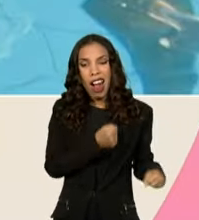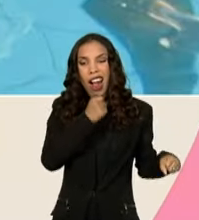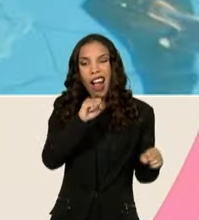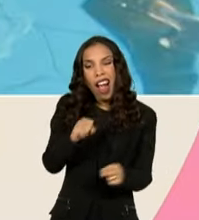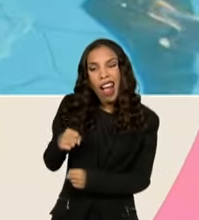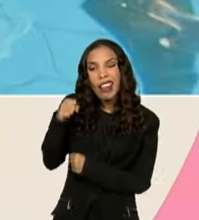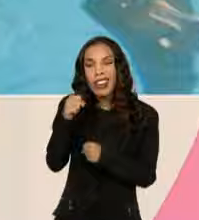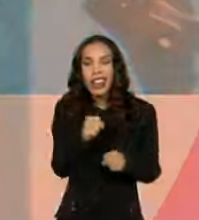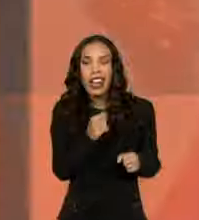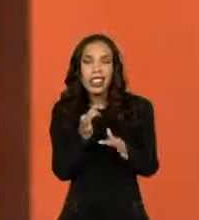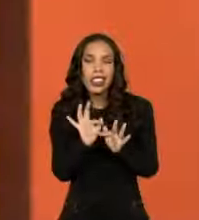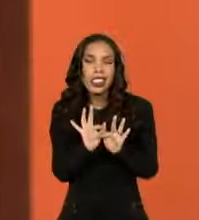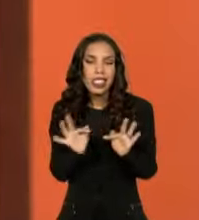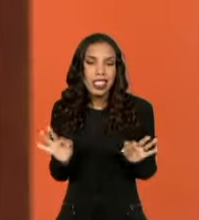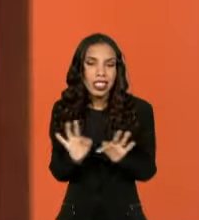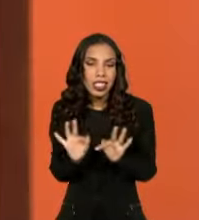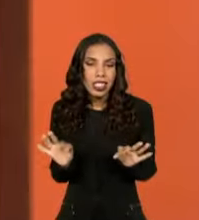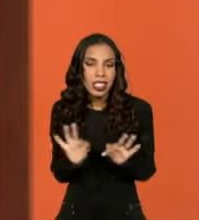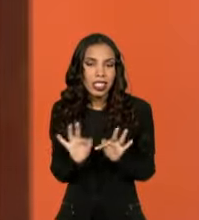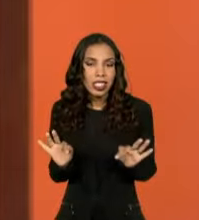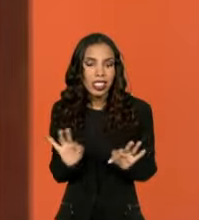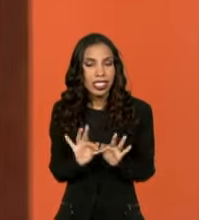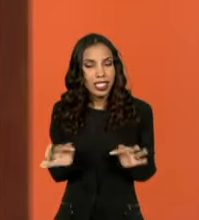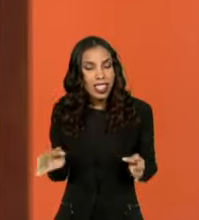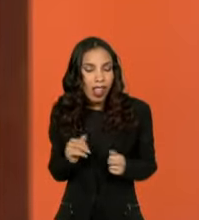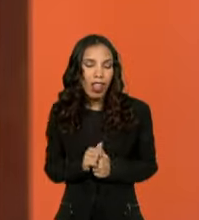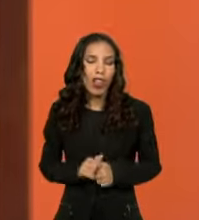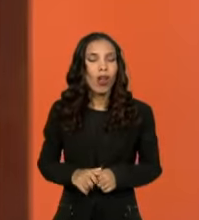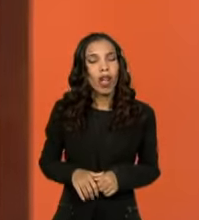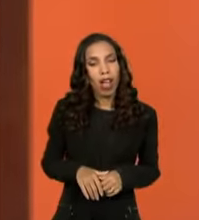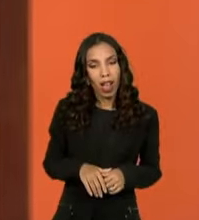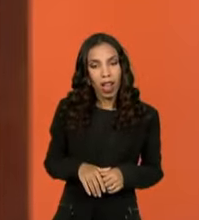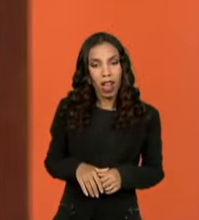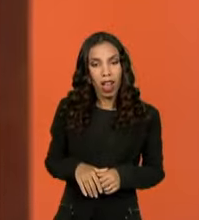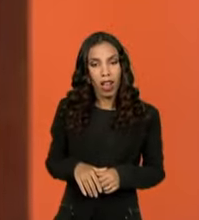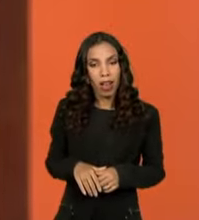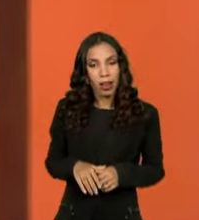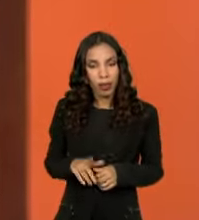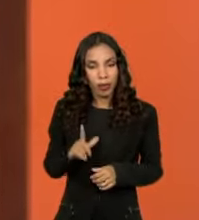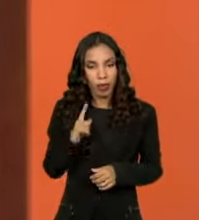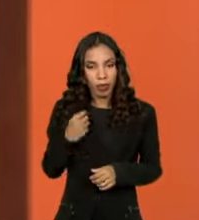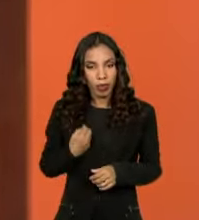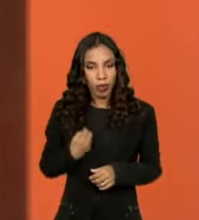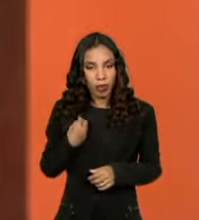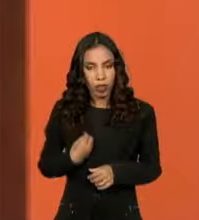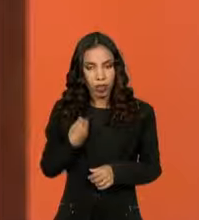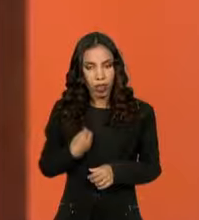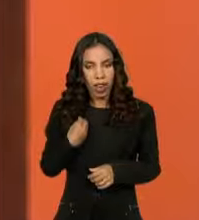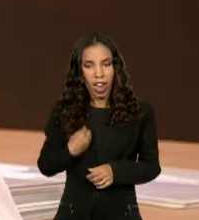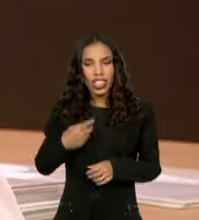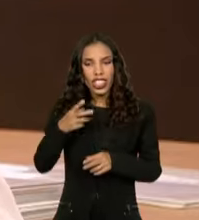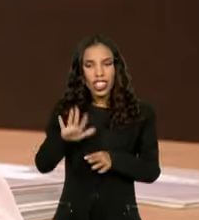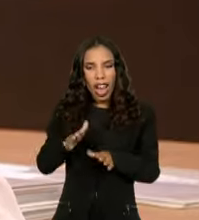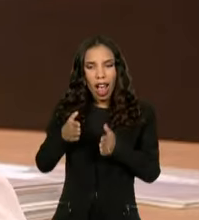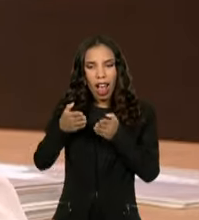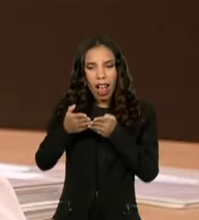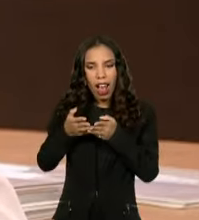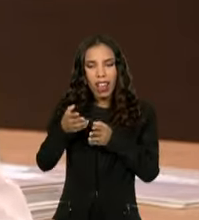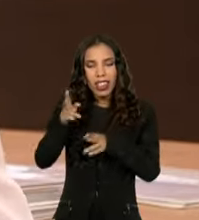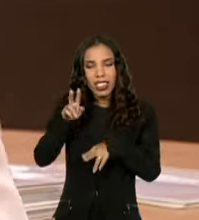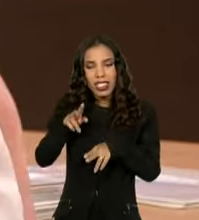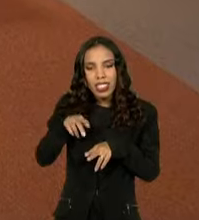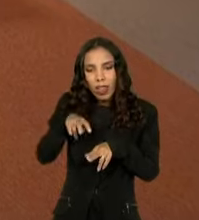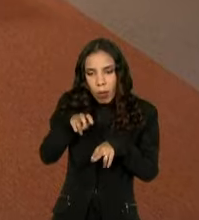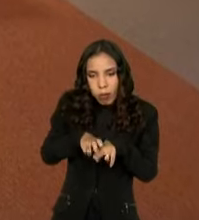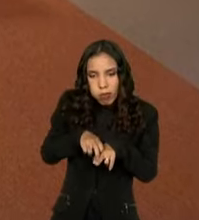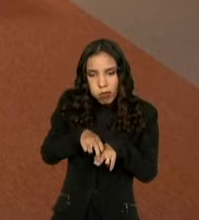com um caiaque, com tudo, mas tudo bem, mas já tá. É. Mas tem as corredeiras, já fiz rafting. Faz